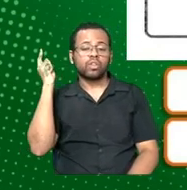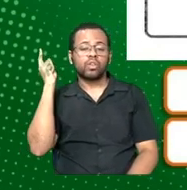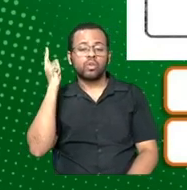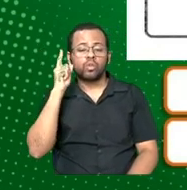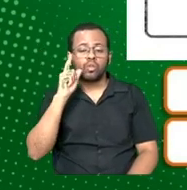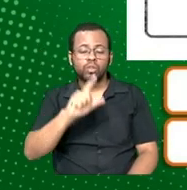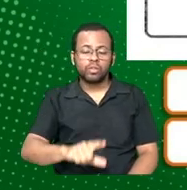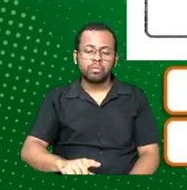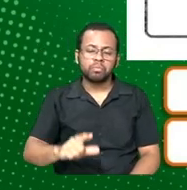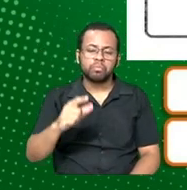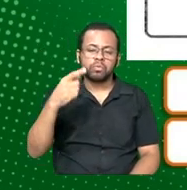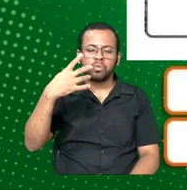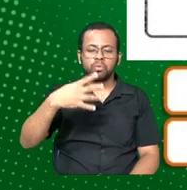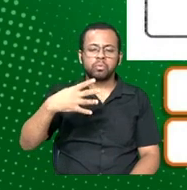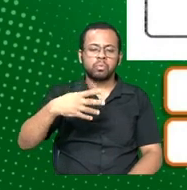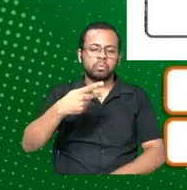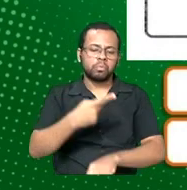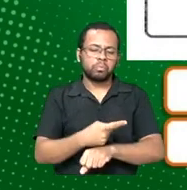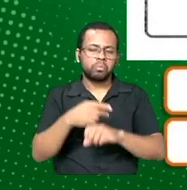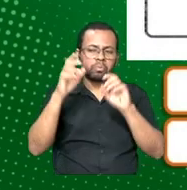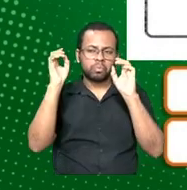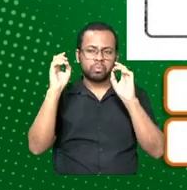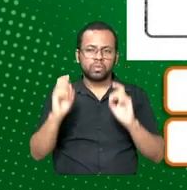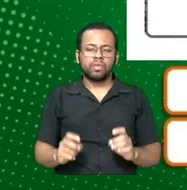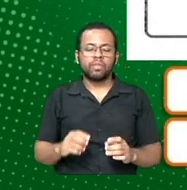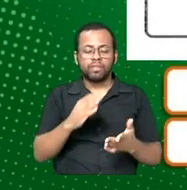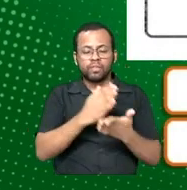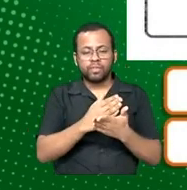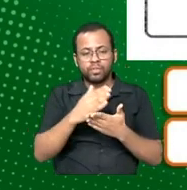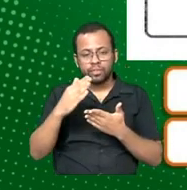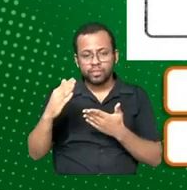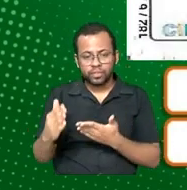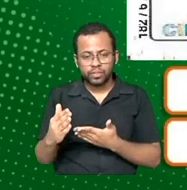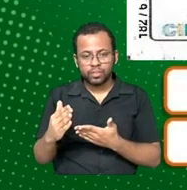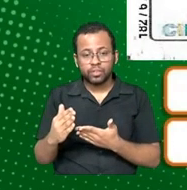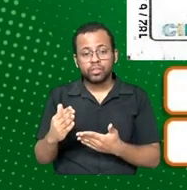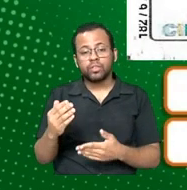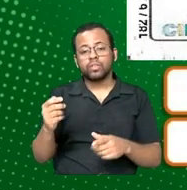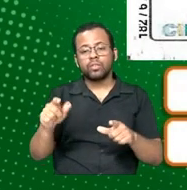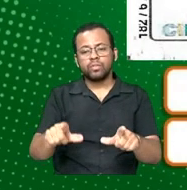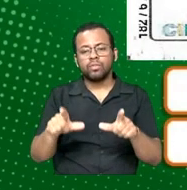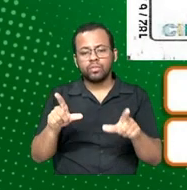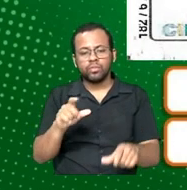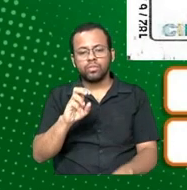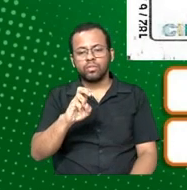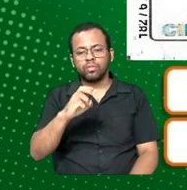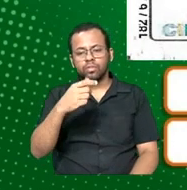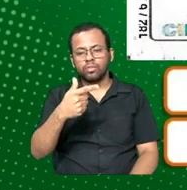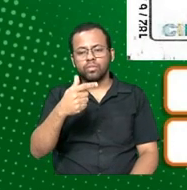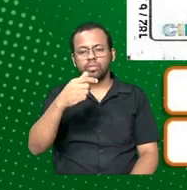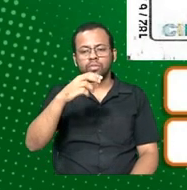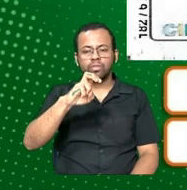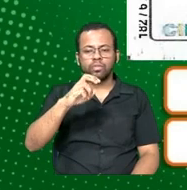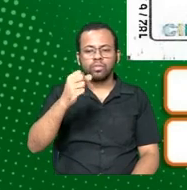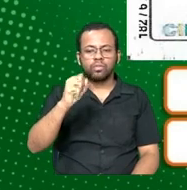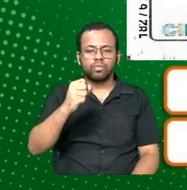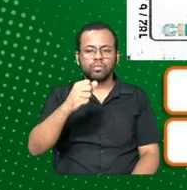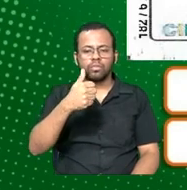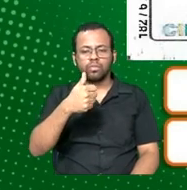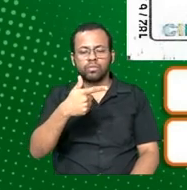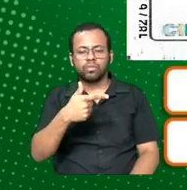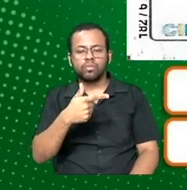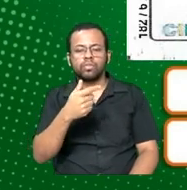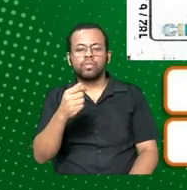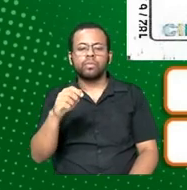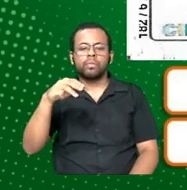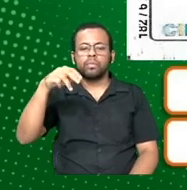faturou Esse quarto prêmio vai dividir com o título de número 5258 1 2 A